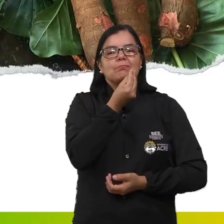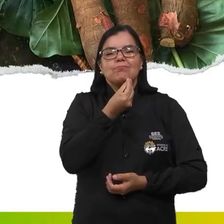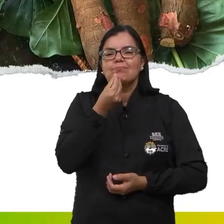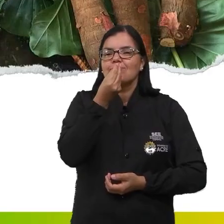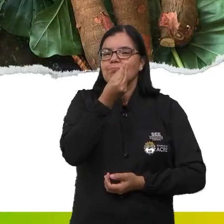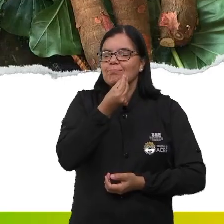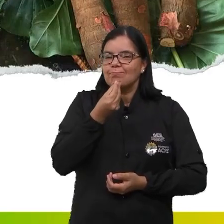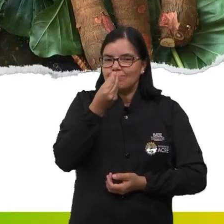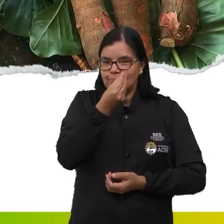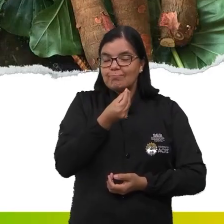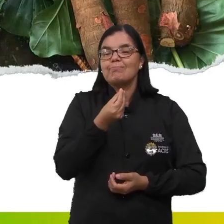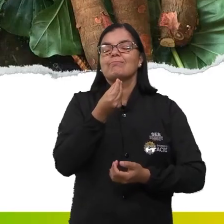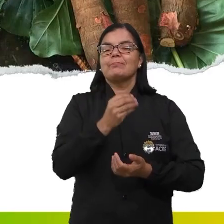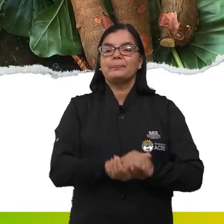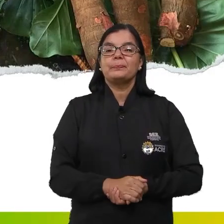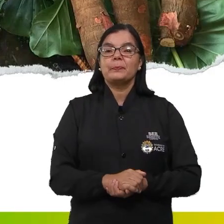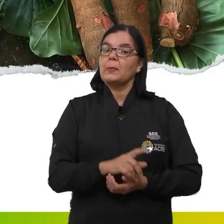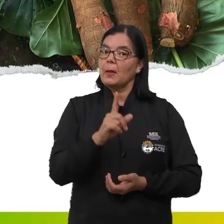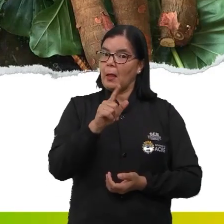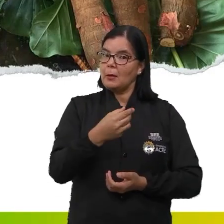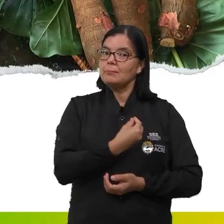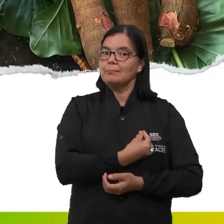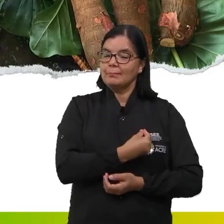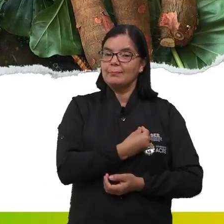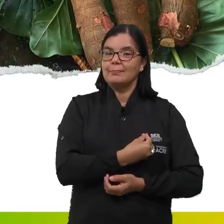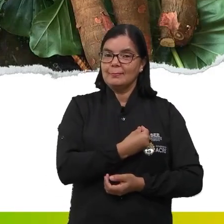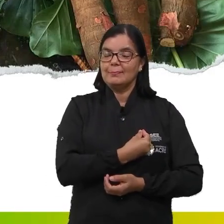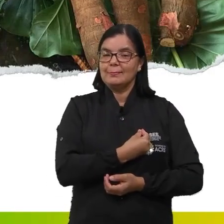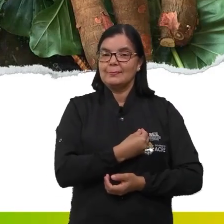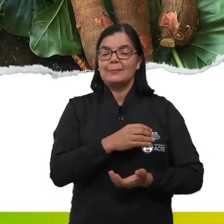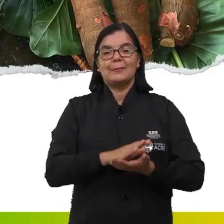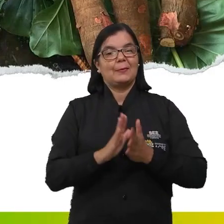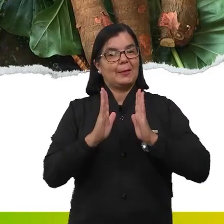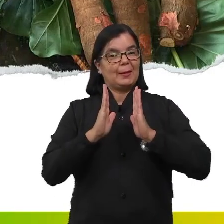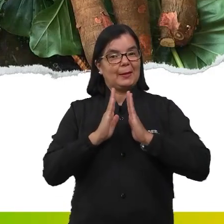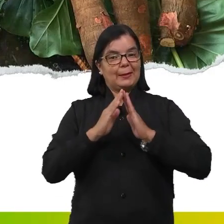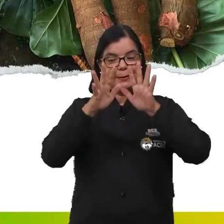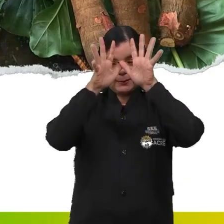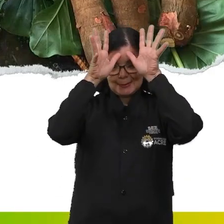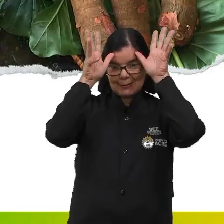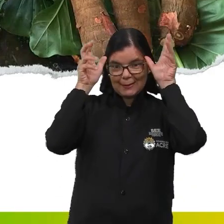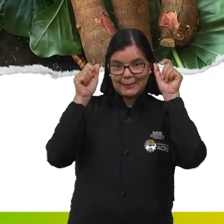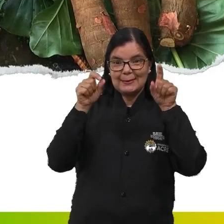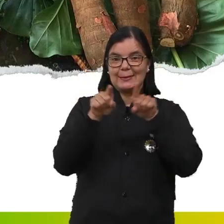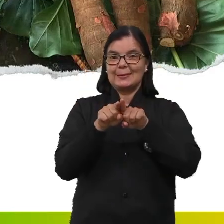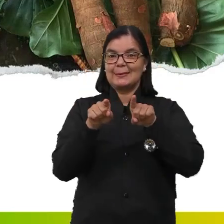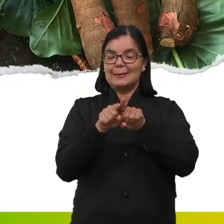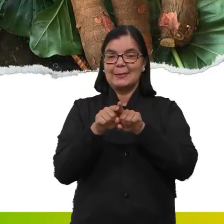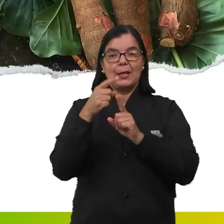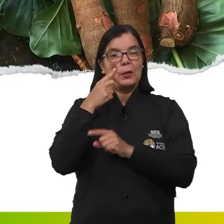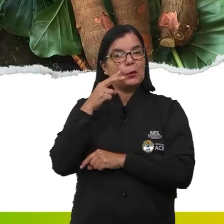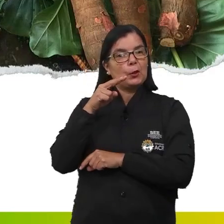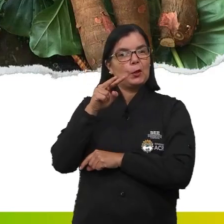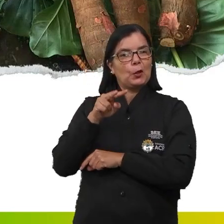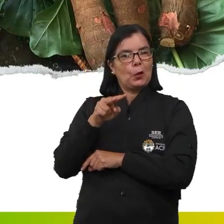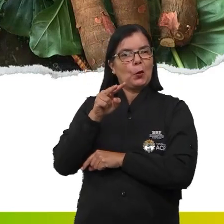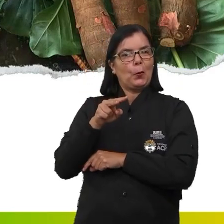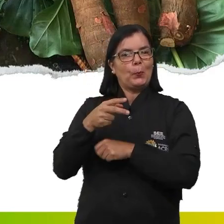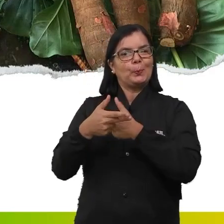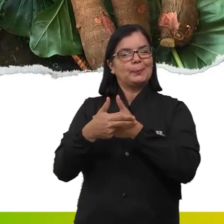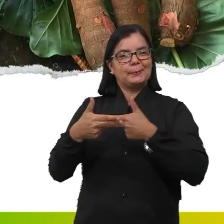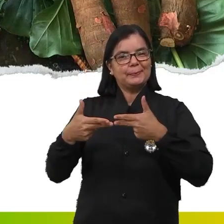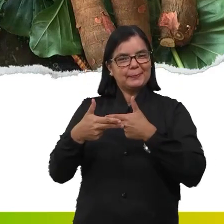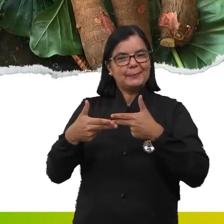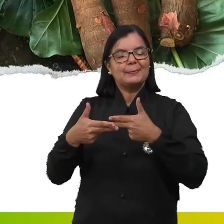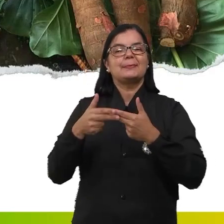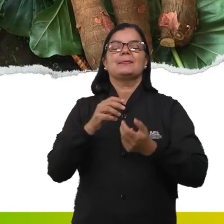né? E é tão presente na nossa culinária acriana, a gente olhando para esses ingredientes